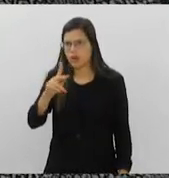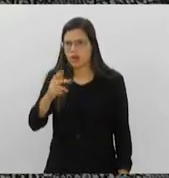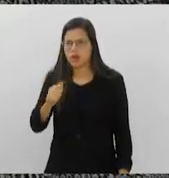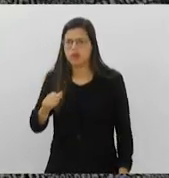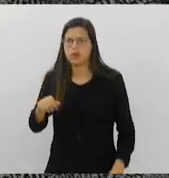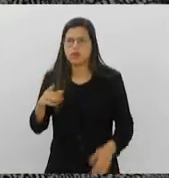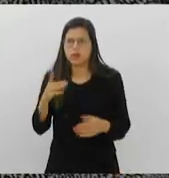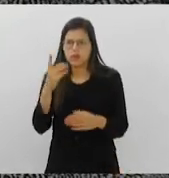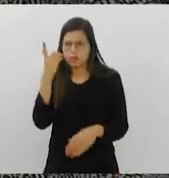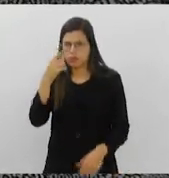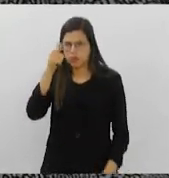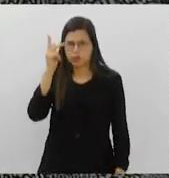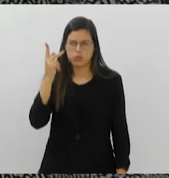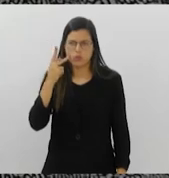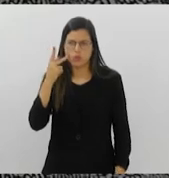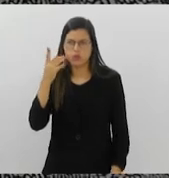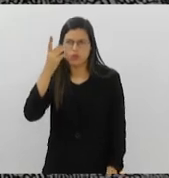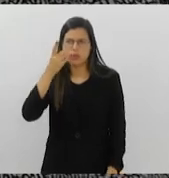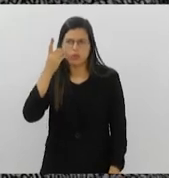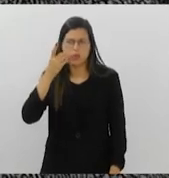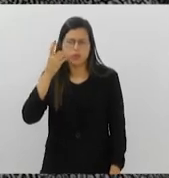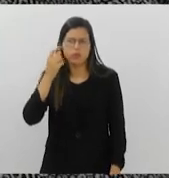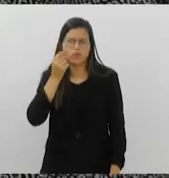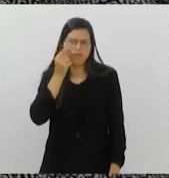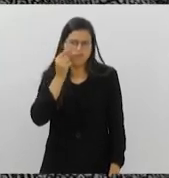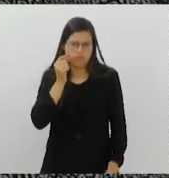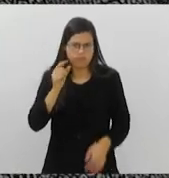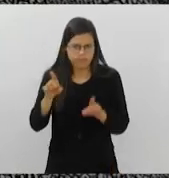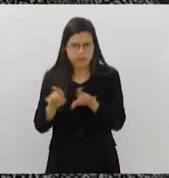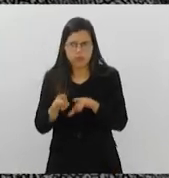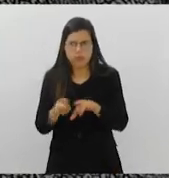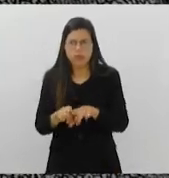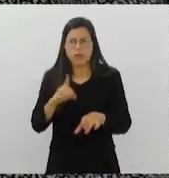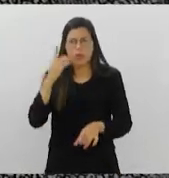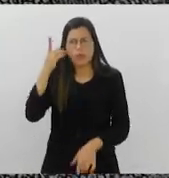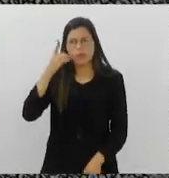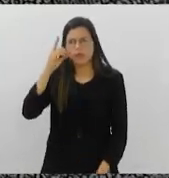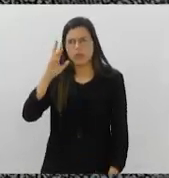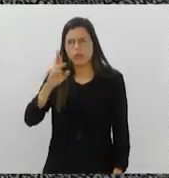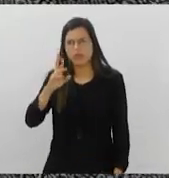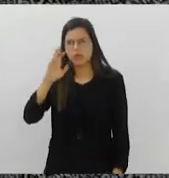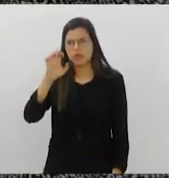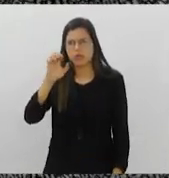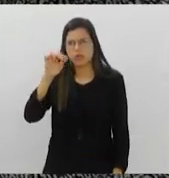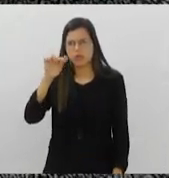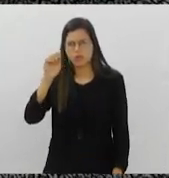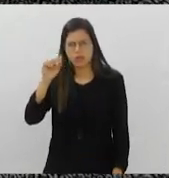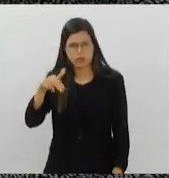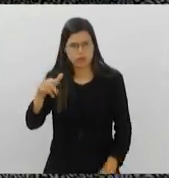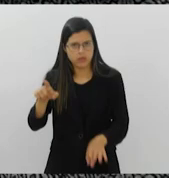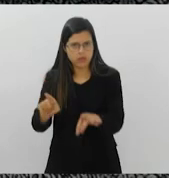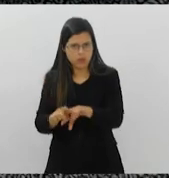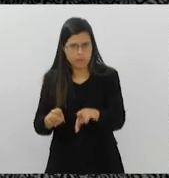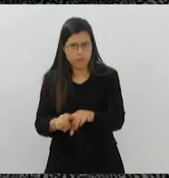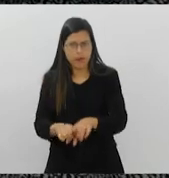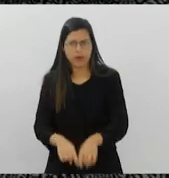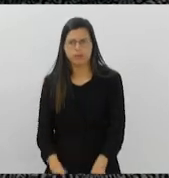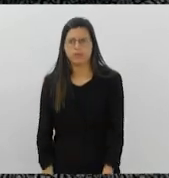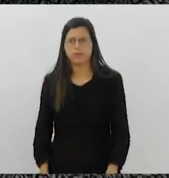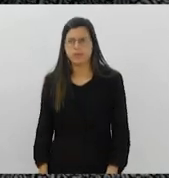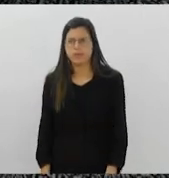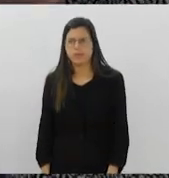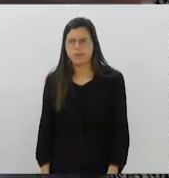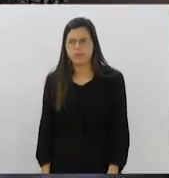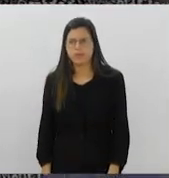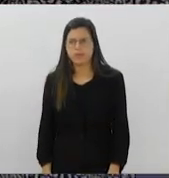que iniciou o diálogo, deputado Renan, que também tem trabalhado esse assunto. Na